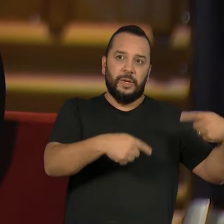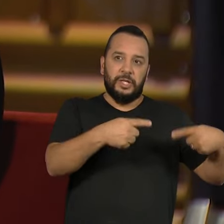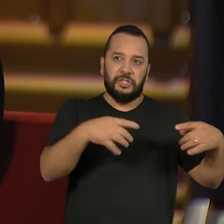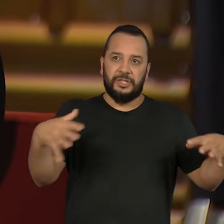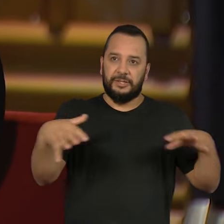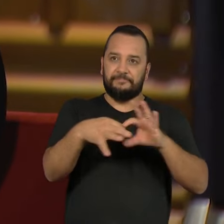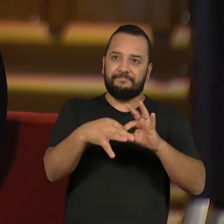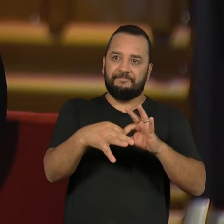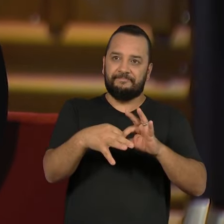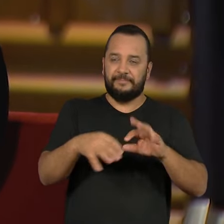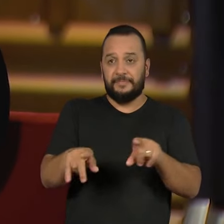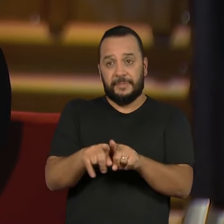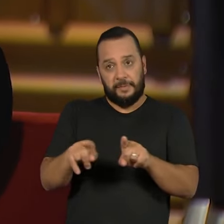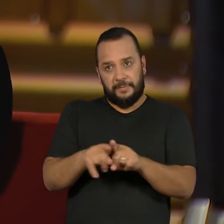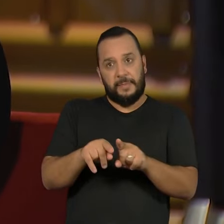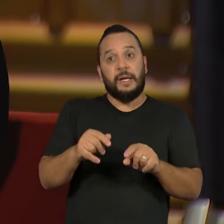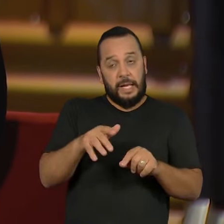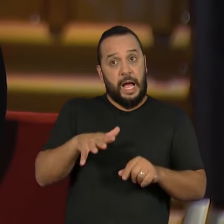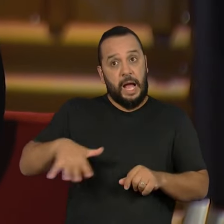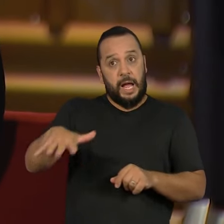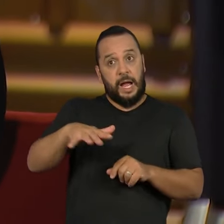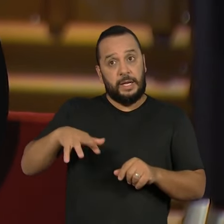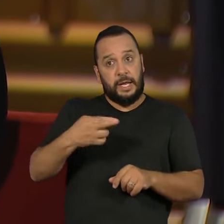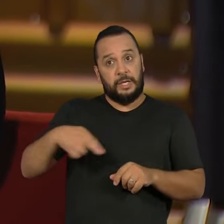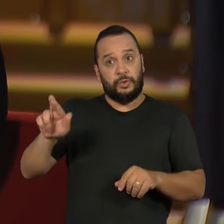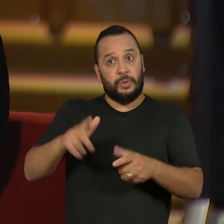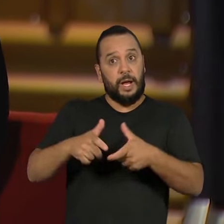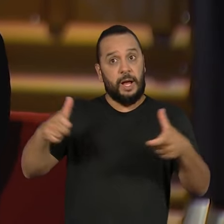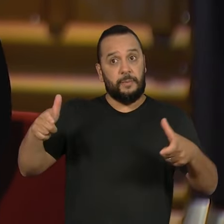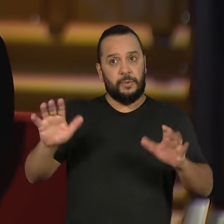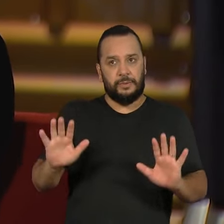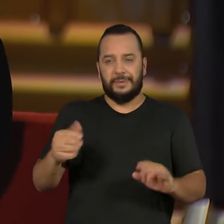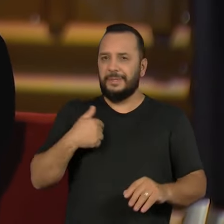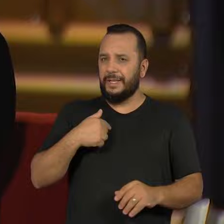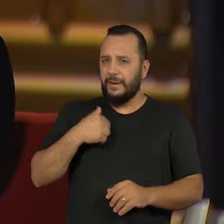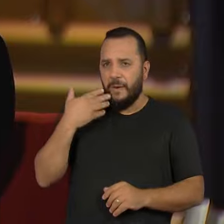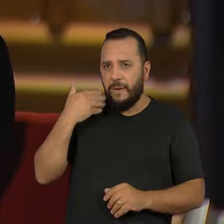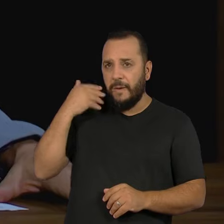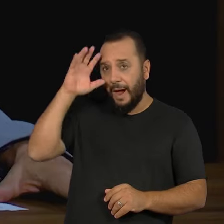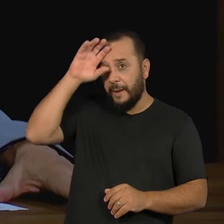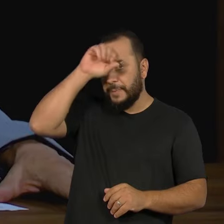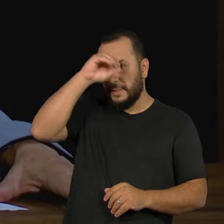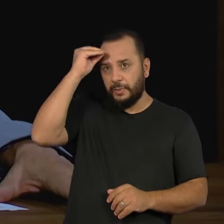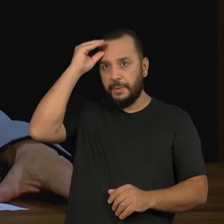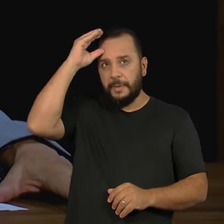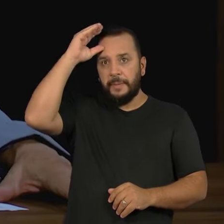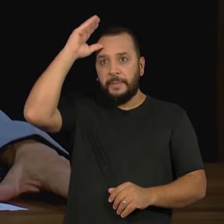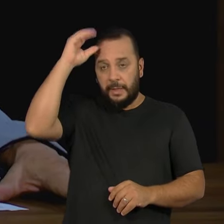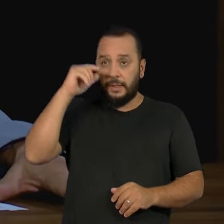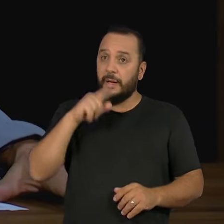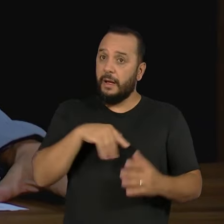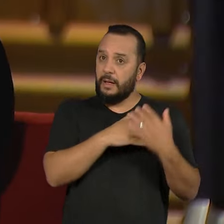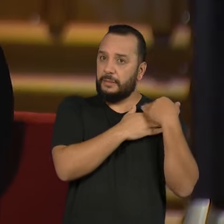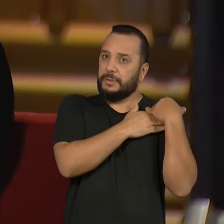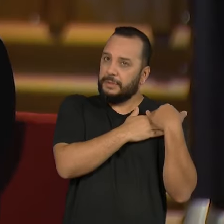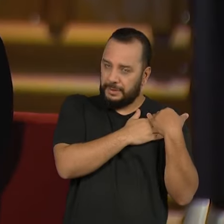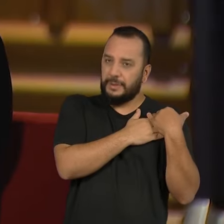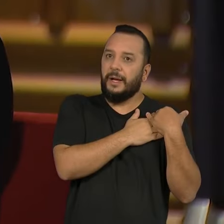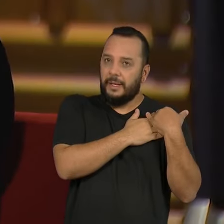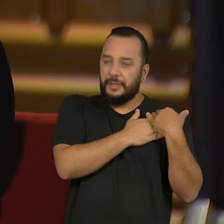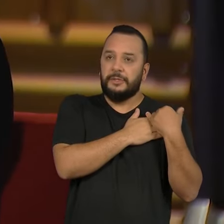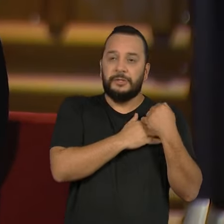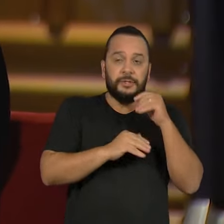do campo religioso amplo isso e e é onde eu aprendo muito eu costumo dizer que é muita responsabilidade estar no